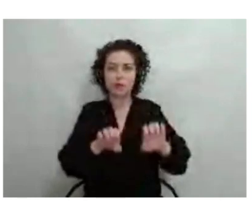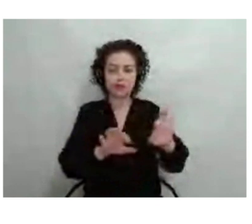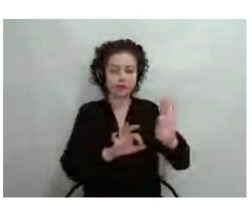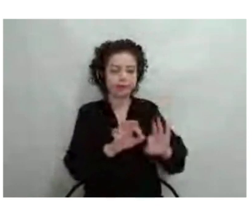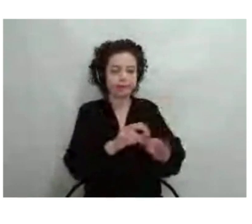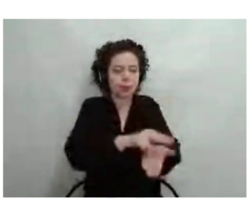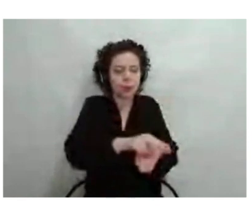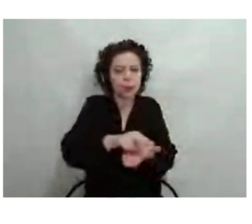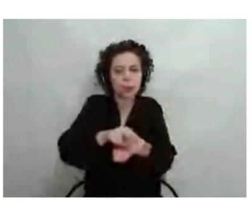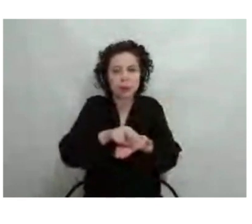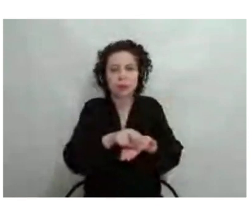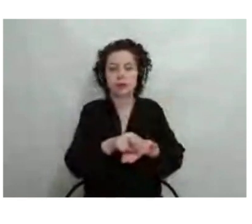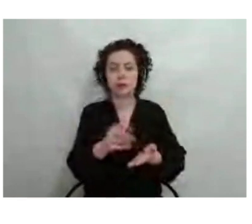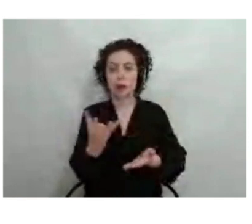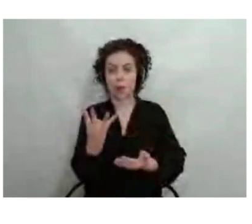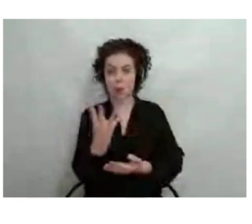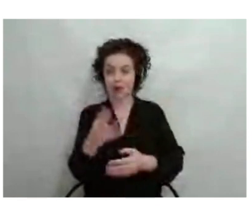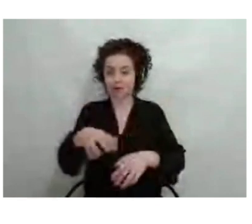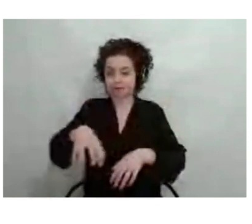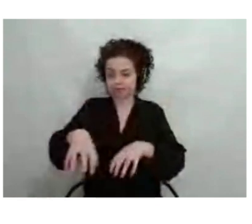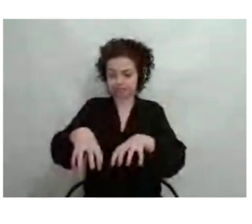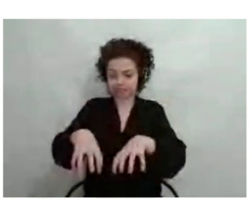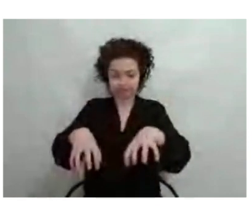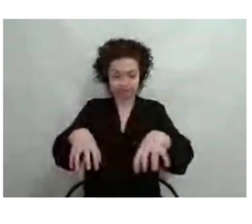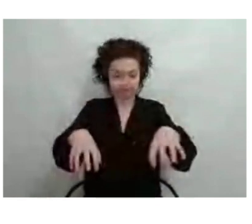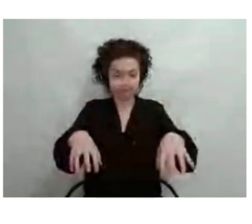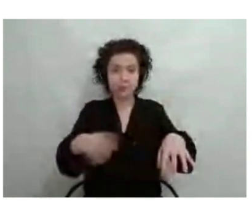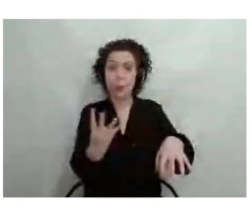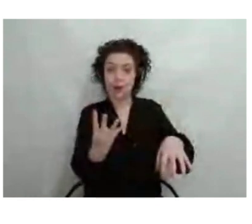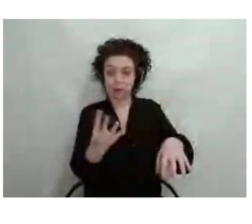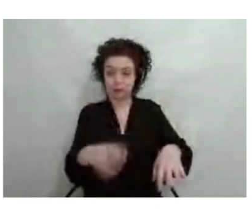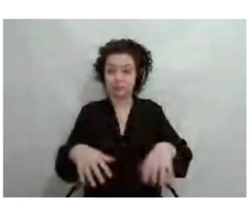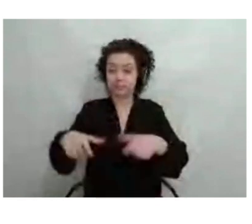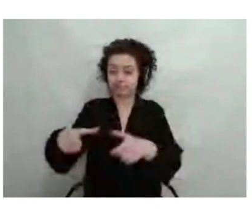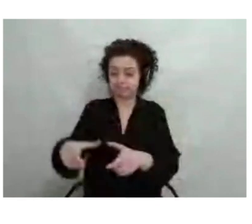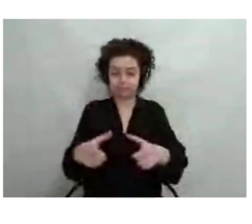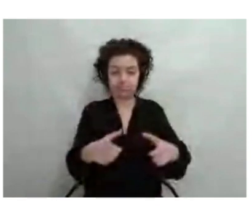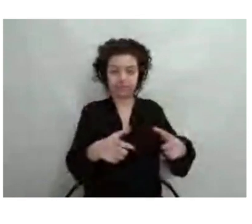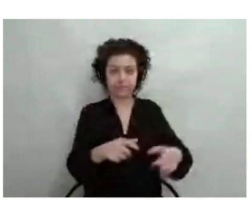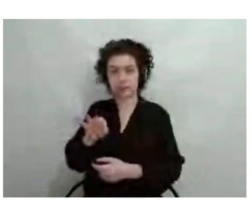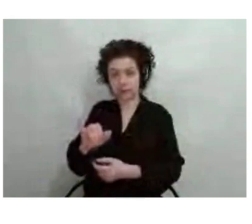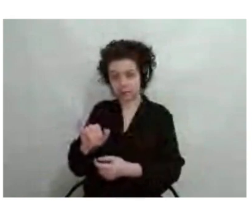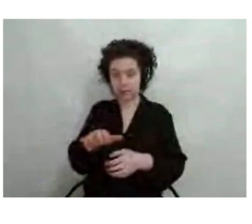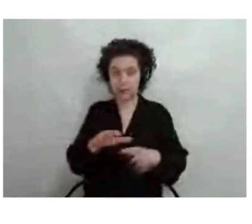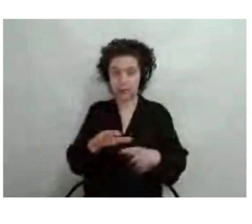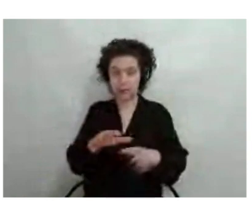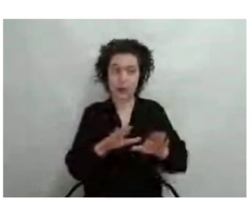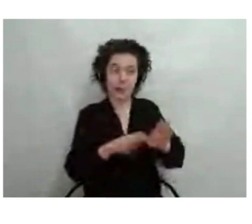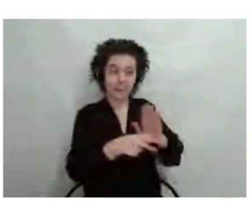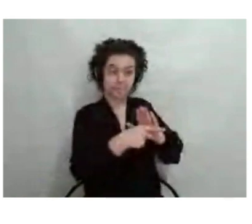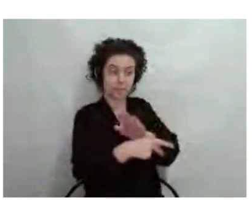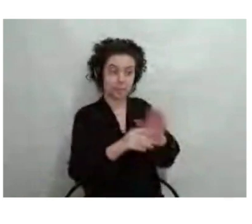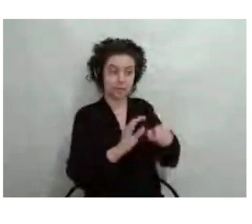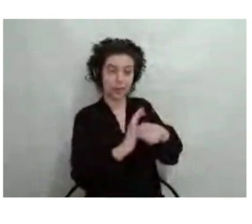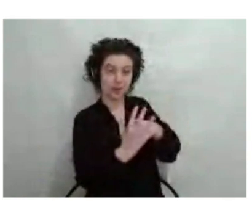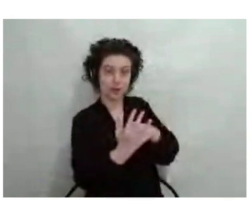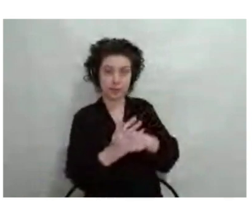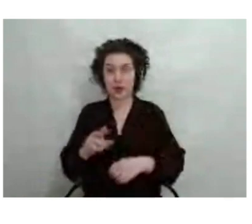grandes coortes, em 4 grandes espaços: as UTIs Covid e as UTIs não